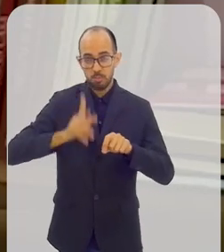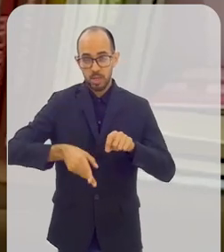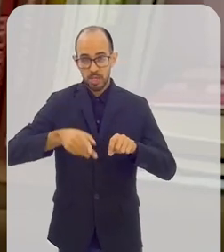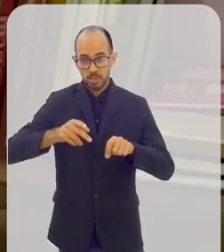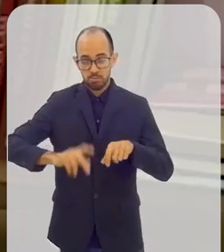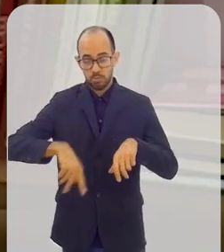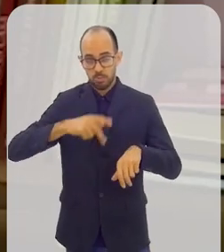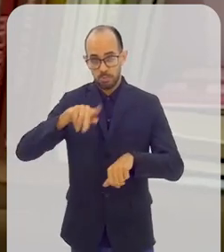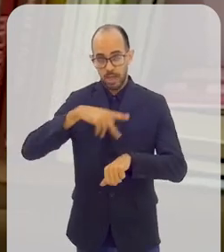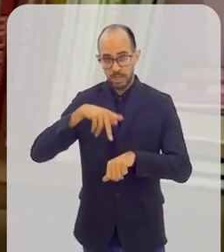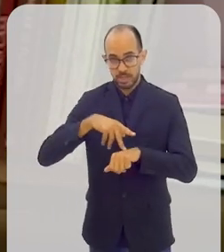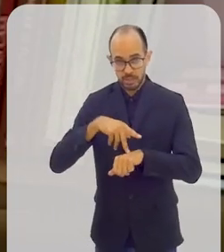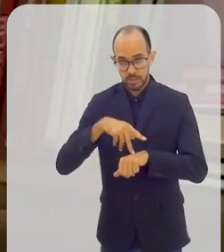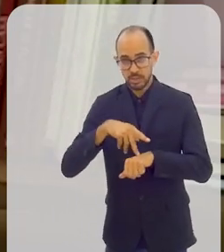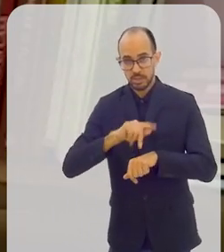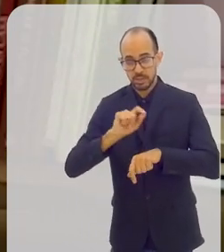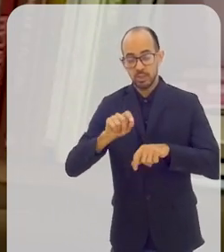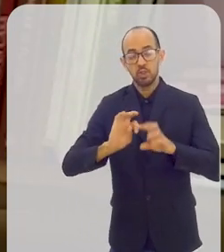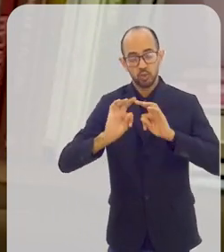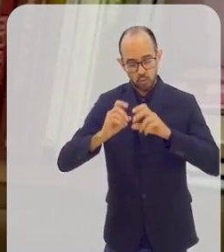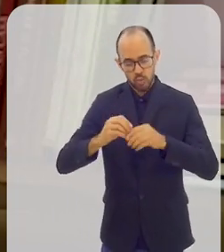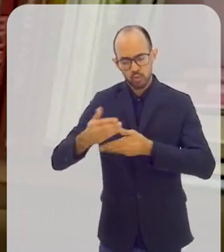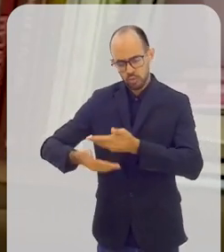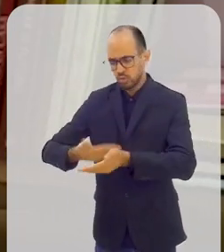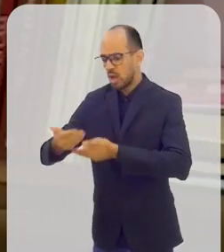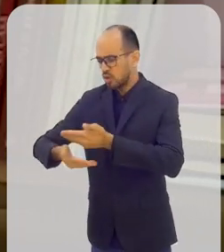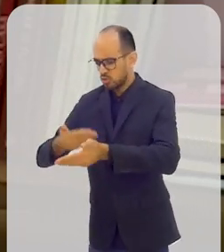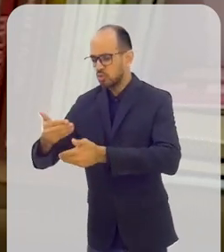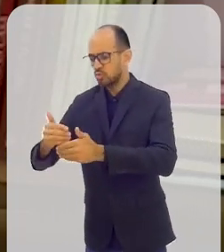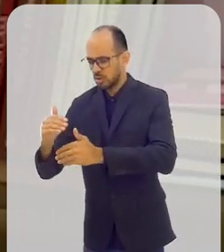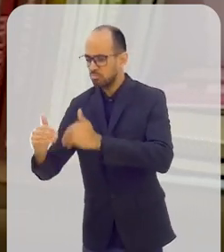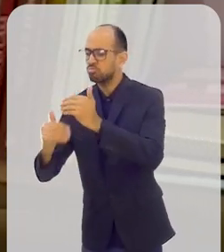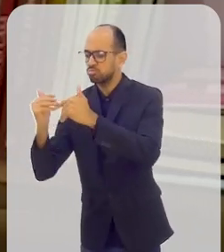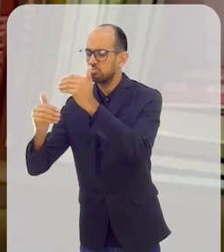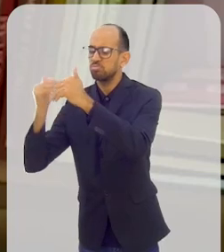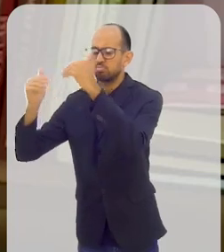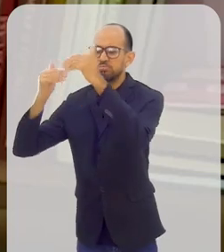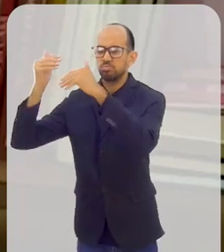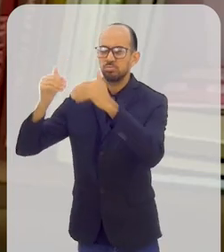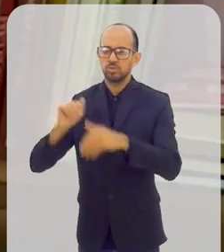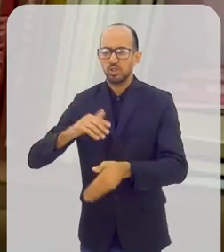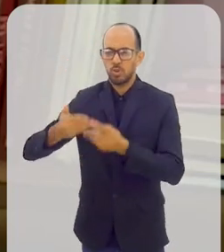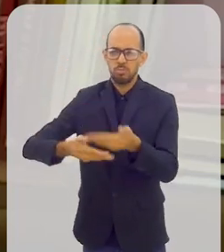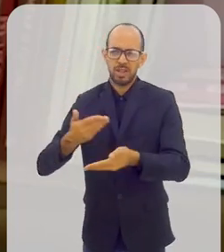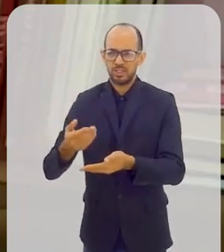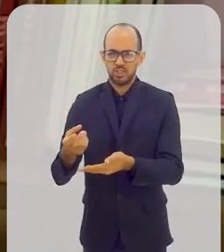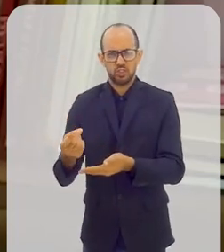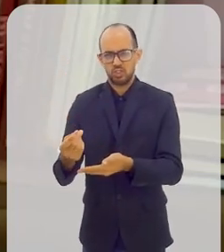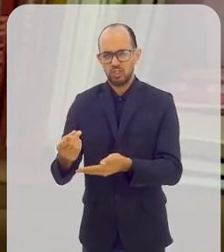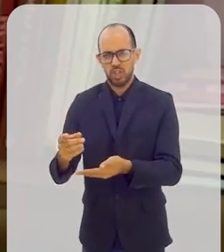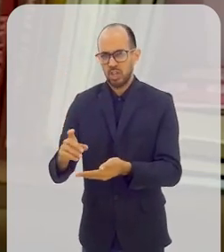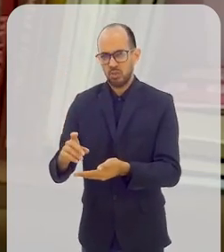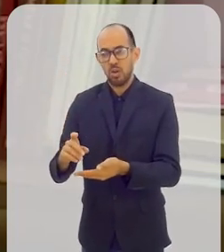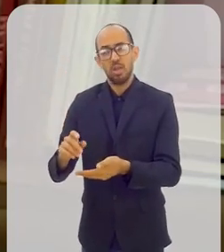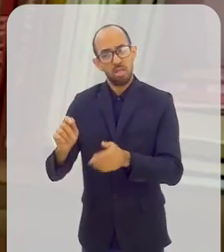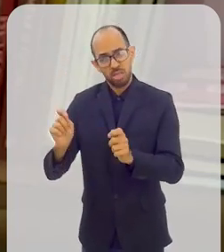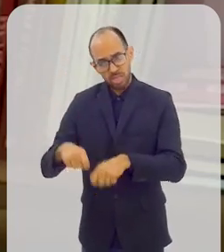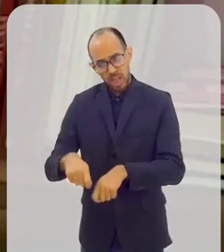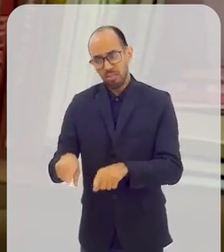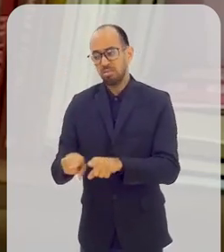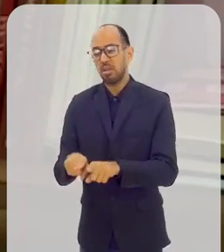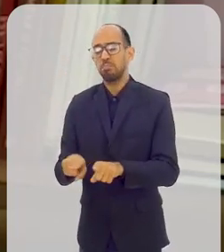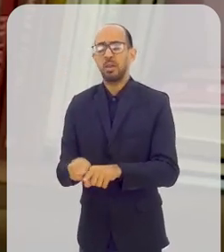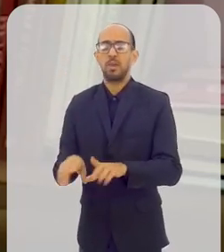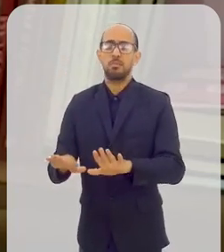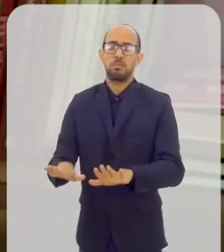todo mundo ajude todo mundo a crescer. Que você compartilhe, não dinheiro, que pode também ter a